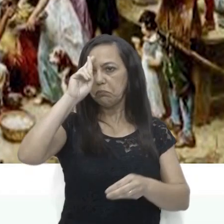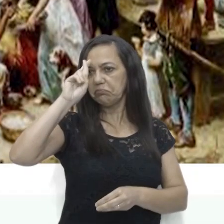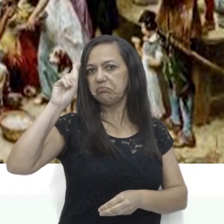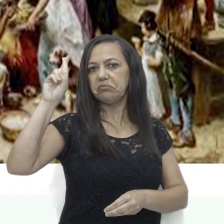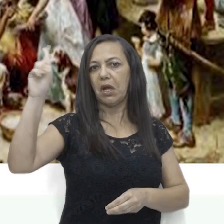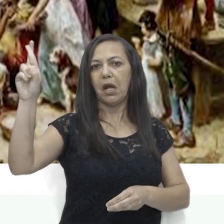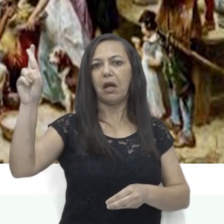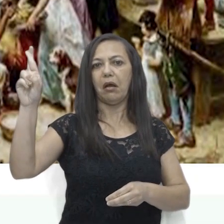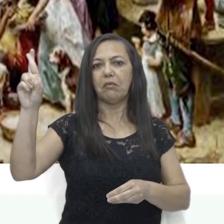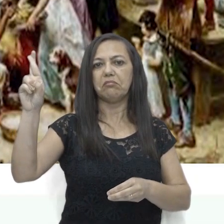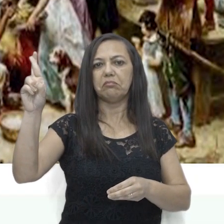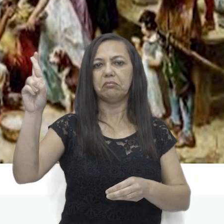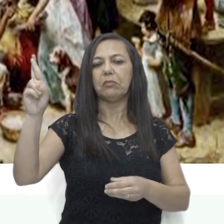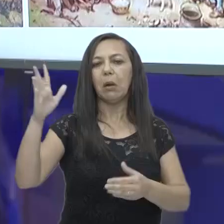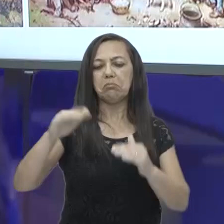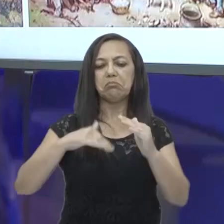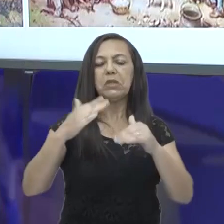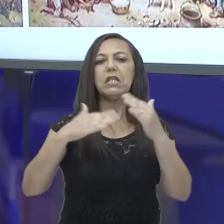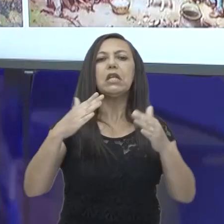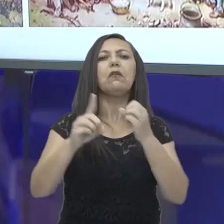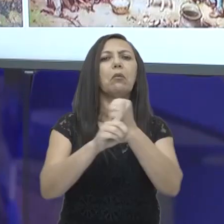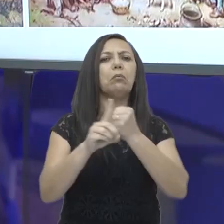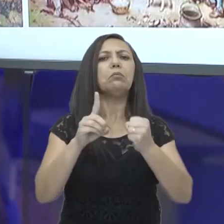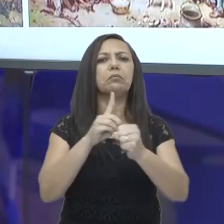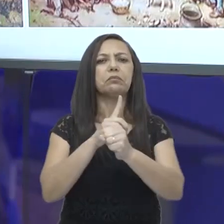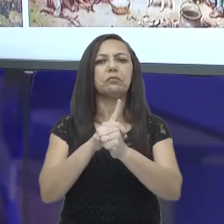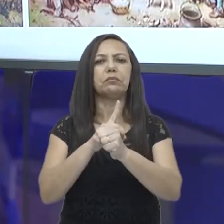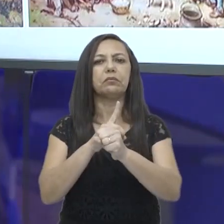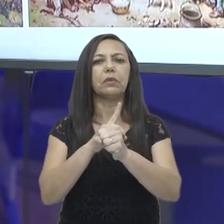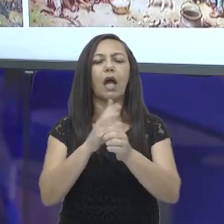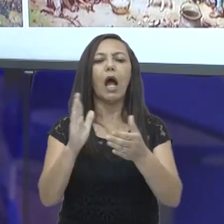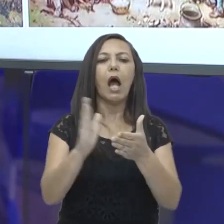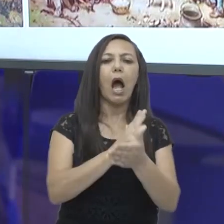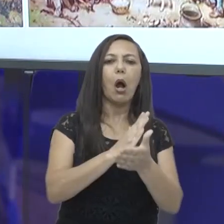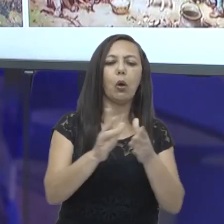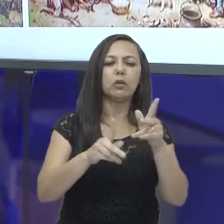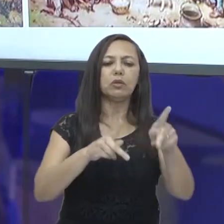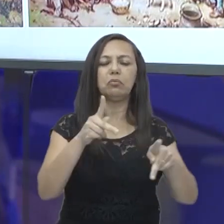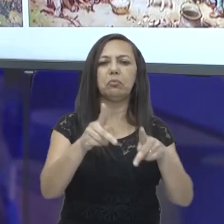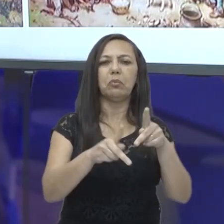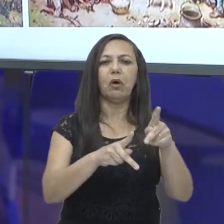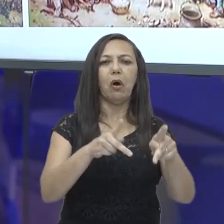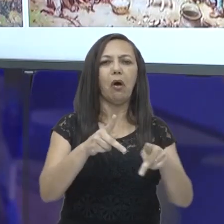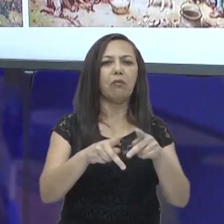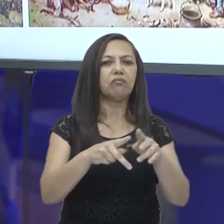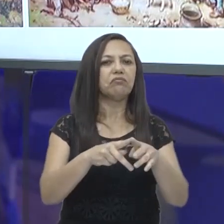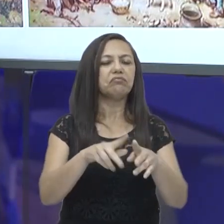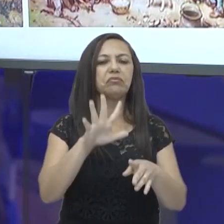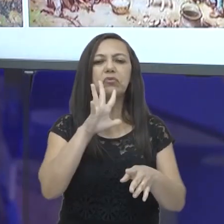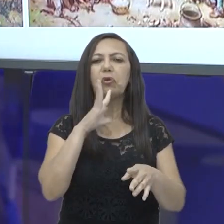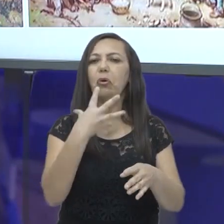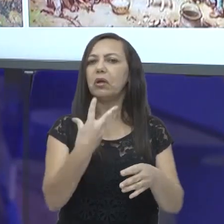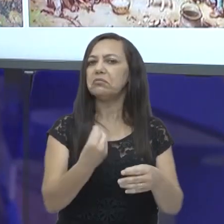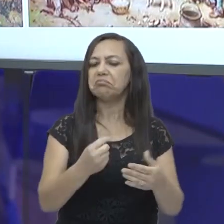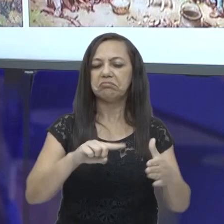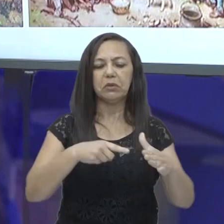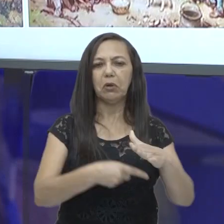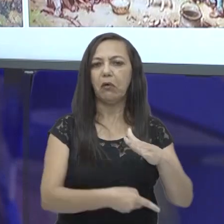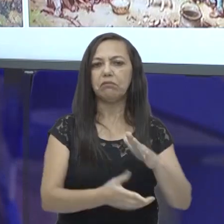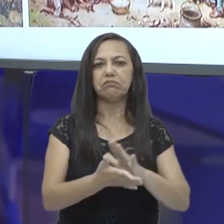como civilizado, que os demais povos ainda são povos rudes, tá certo? São povos que não